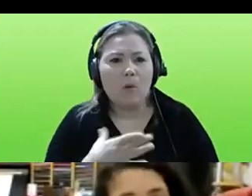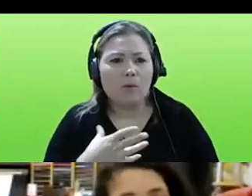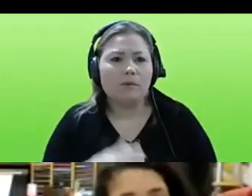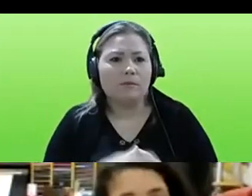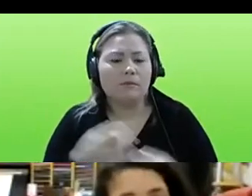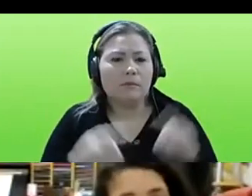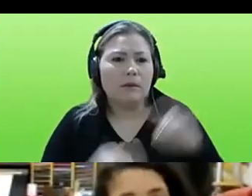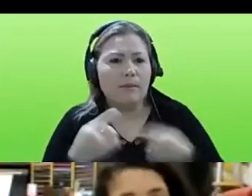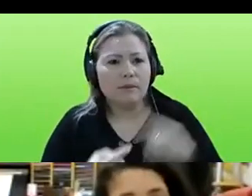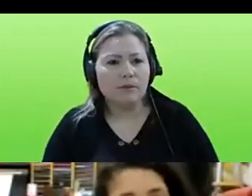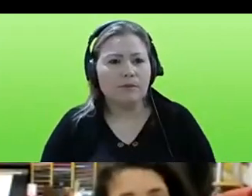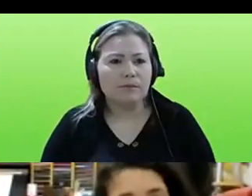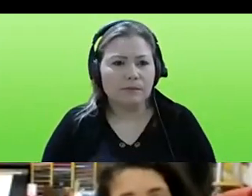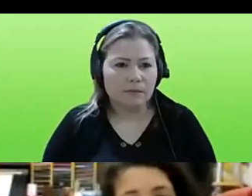debate